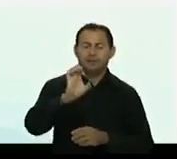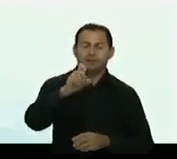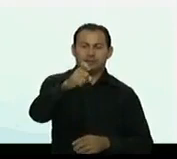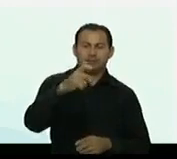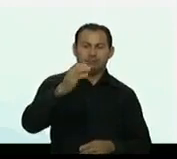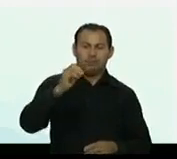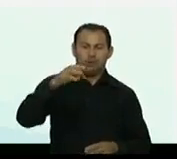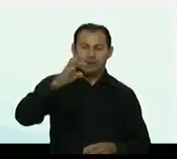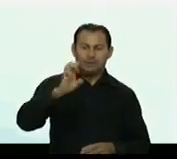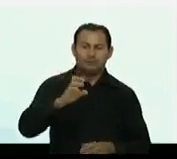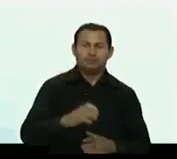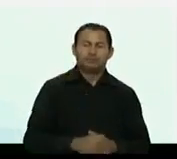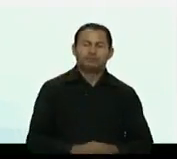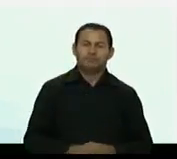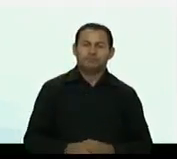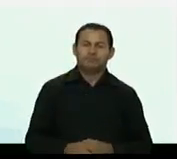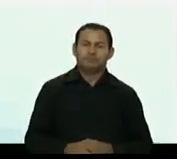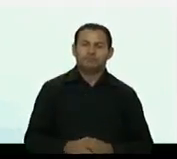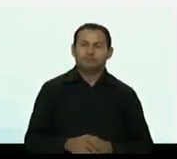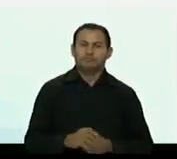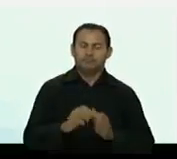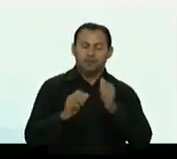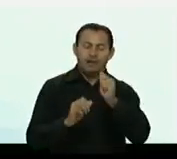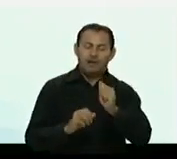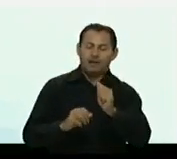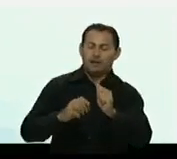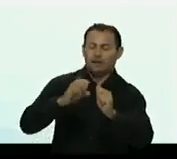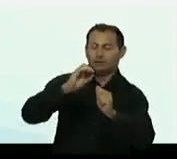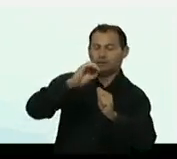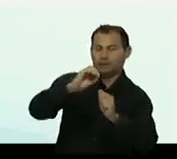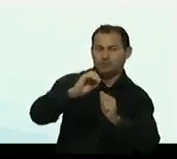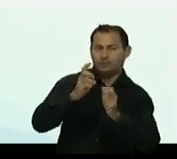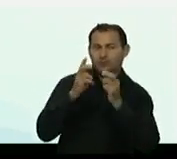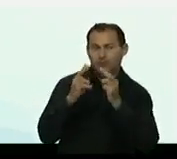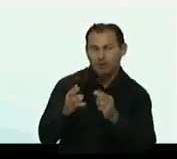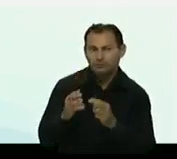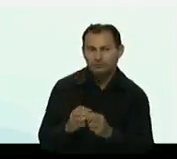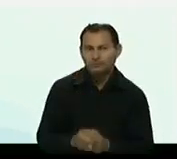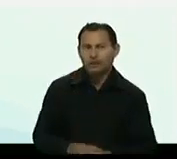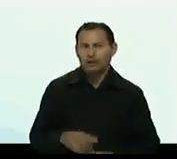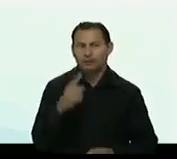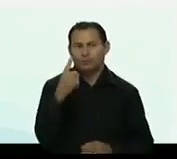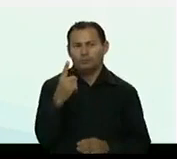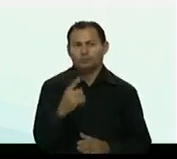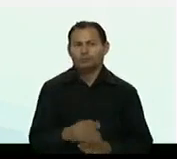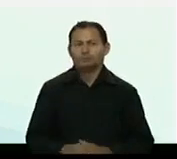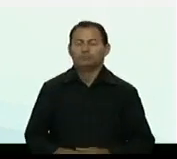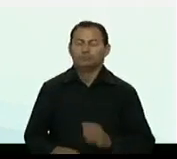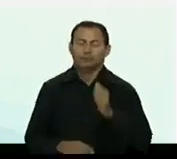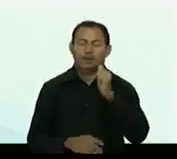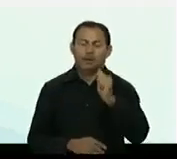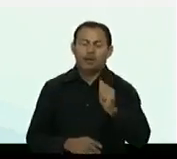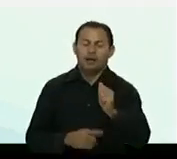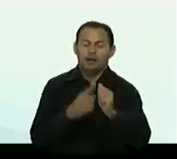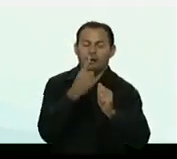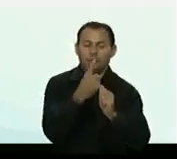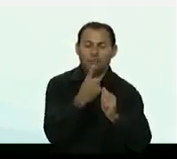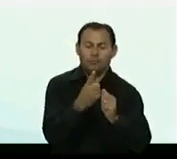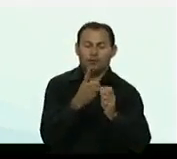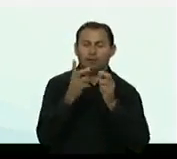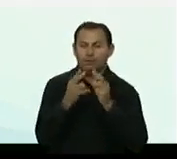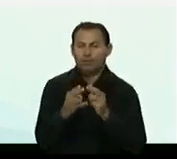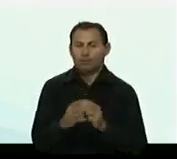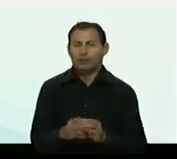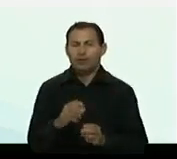expoente. A elevado a zero é igual a 1. A elevado a 1 é